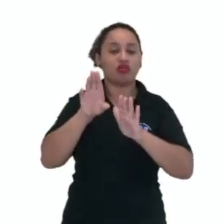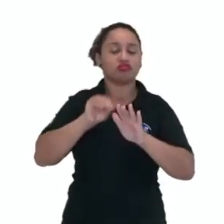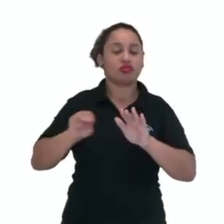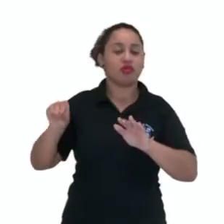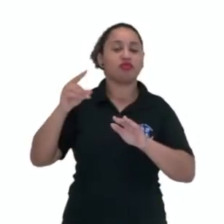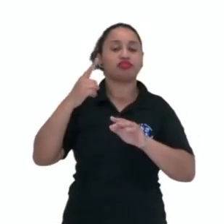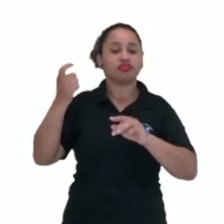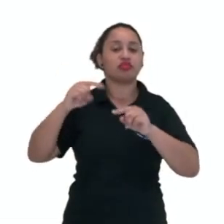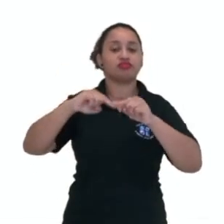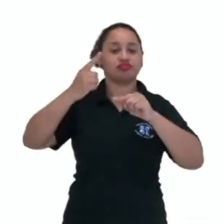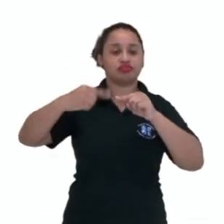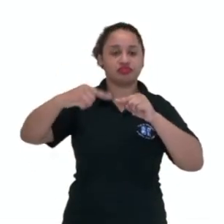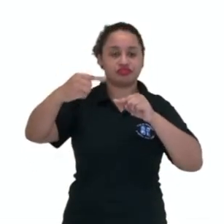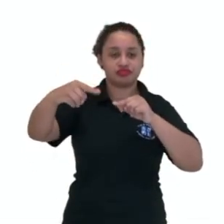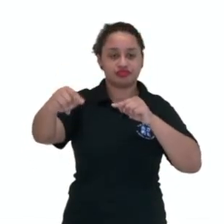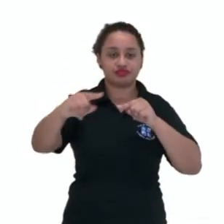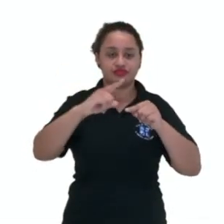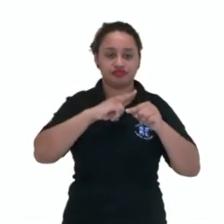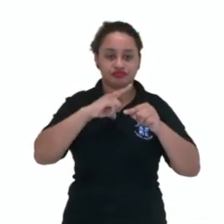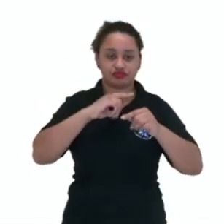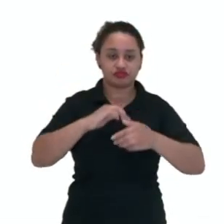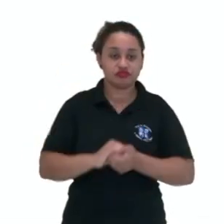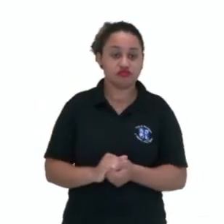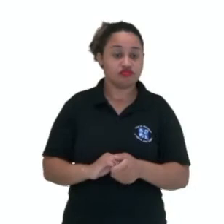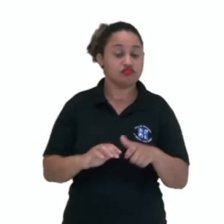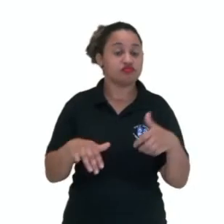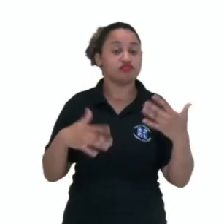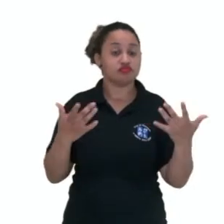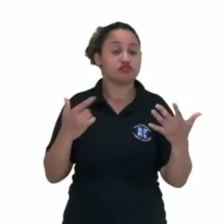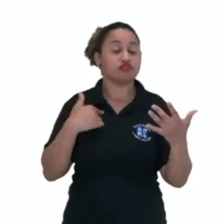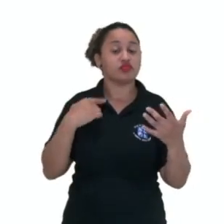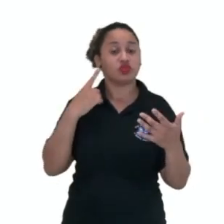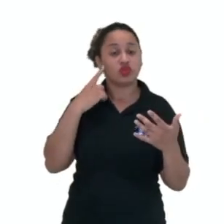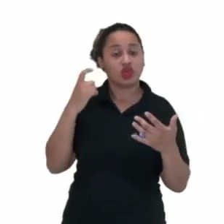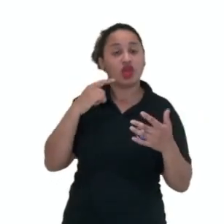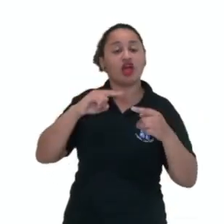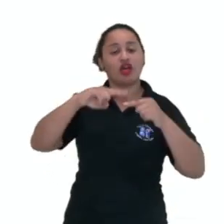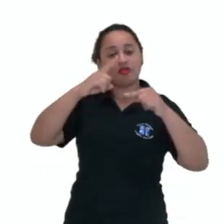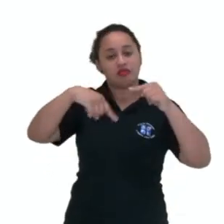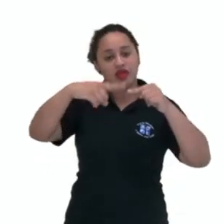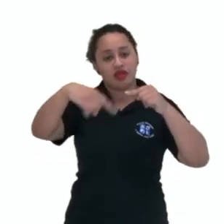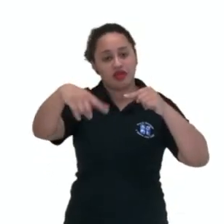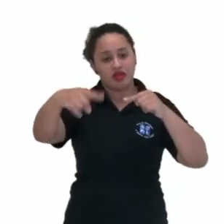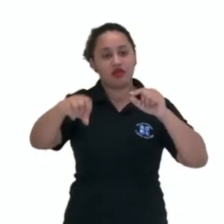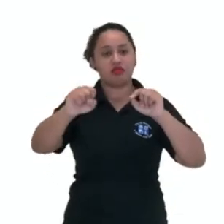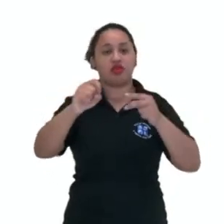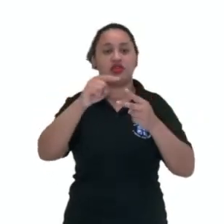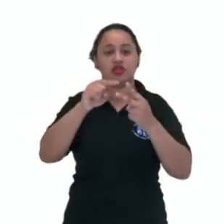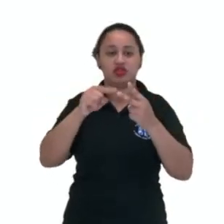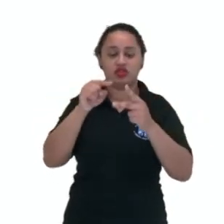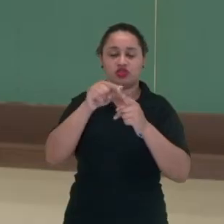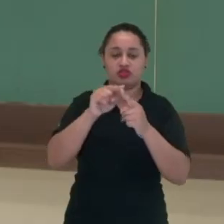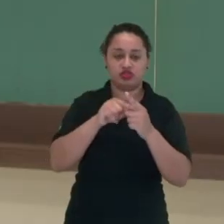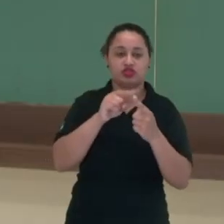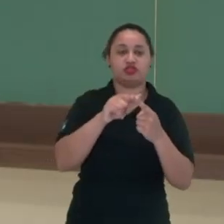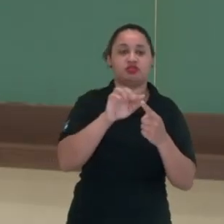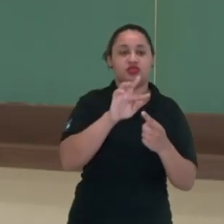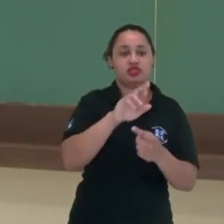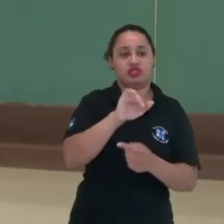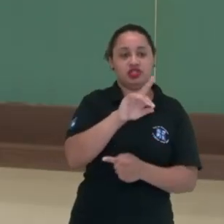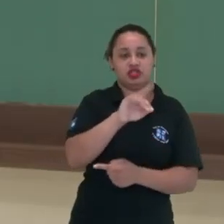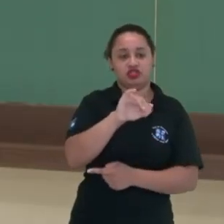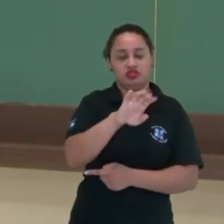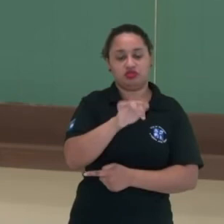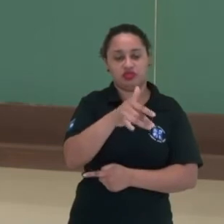ondas sonoras. O som, ela é uma onda mecânica. Ela pode ser de dois tipos. Tridimensional, quando ele